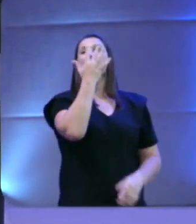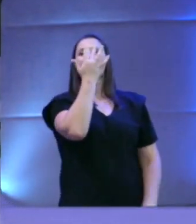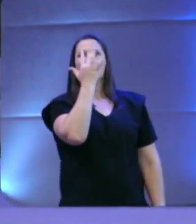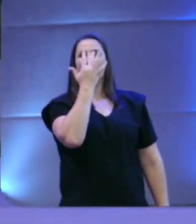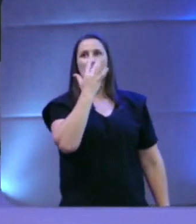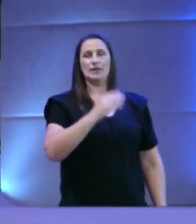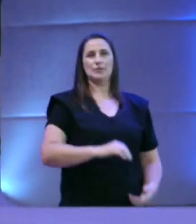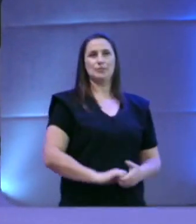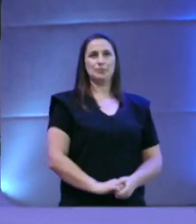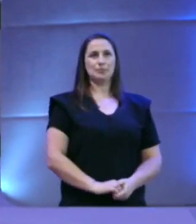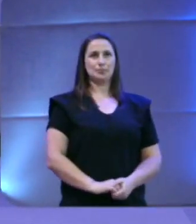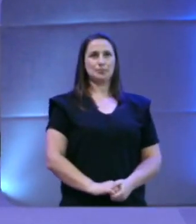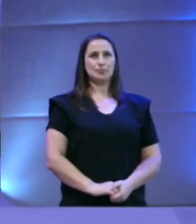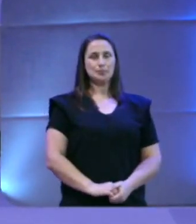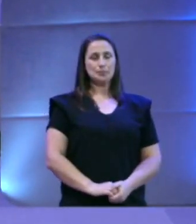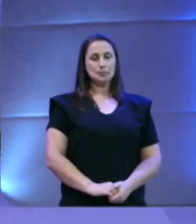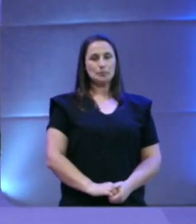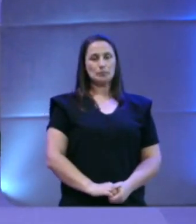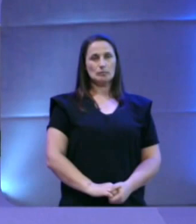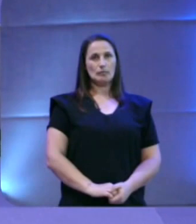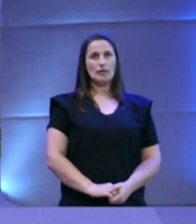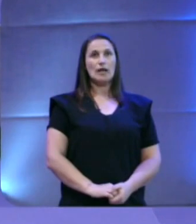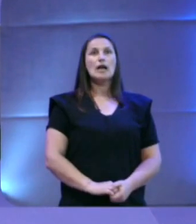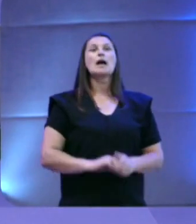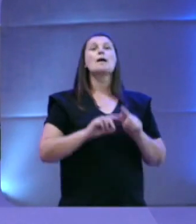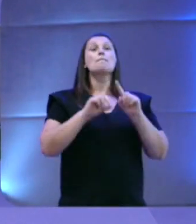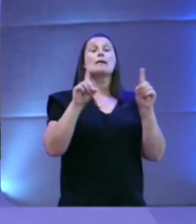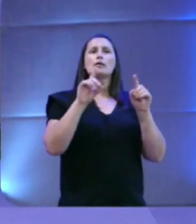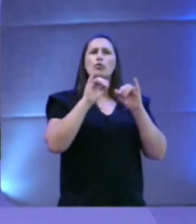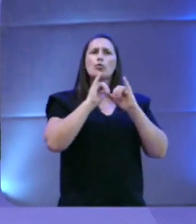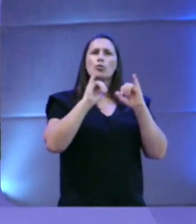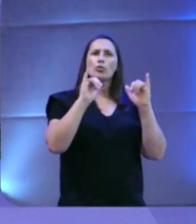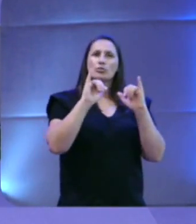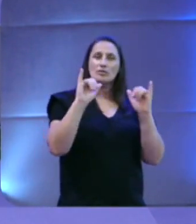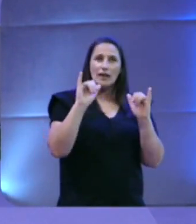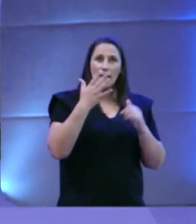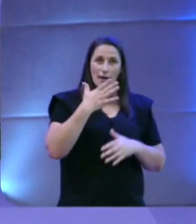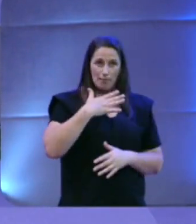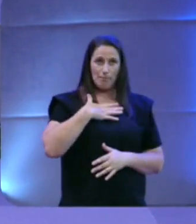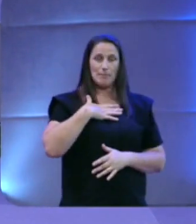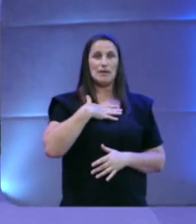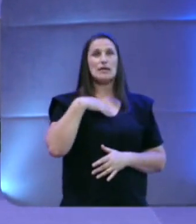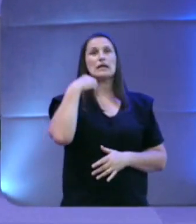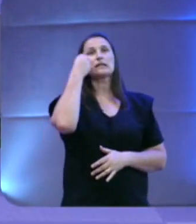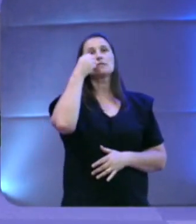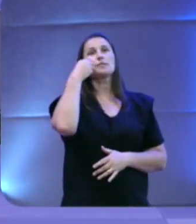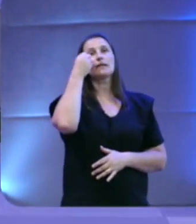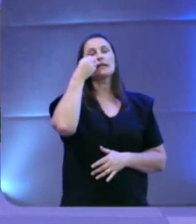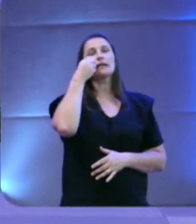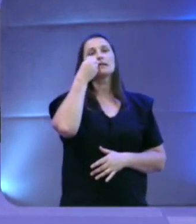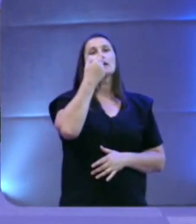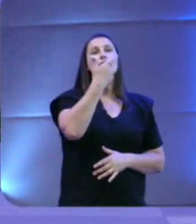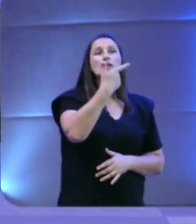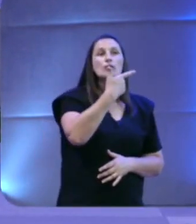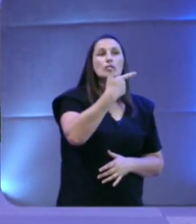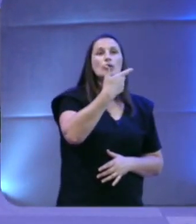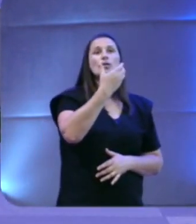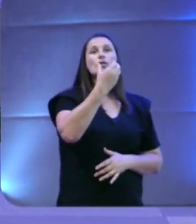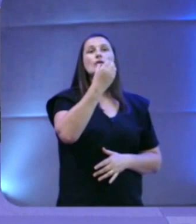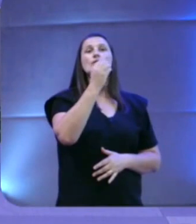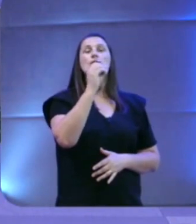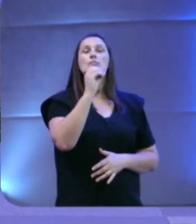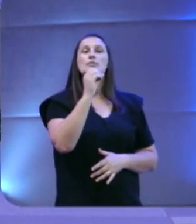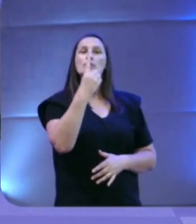2020. Mas, contando para você a minha experiência, lá de volta em 2012, quando eu estava naquele